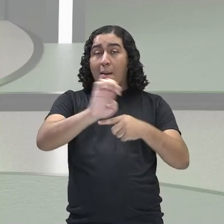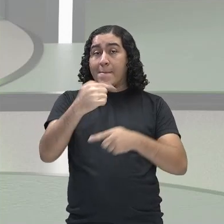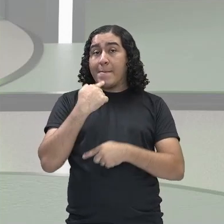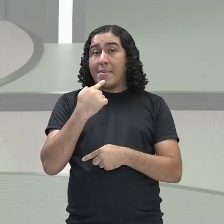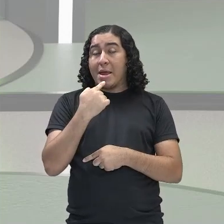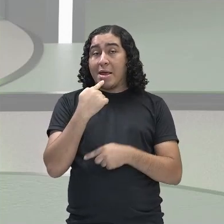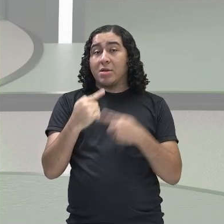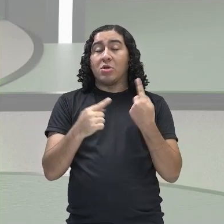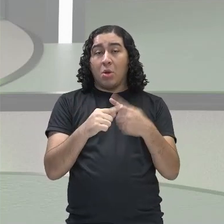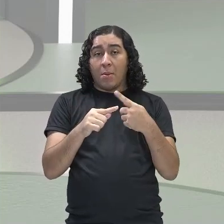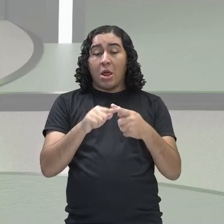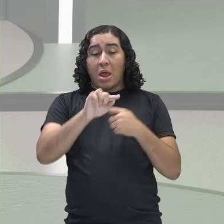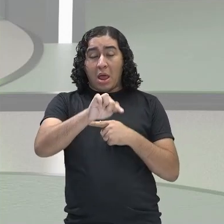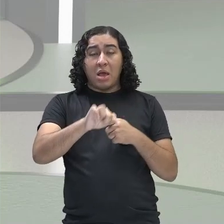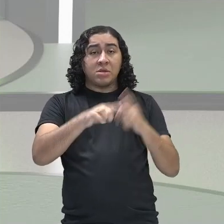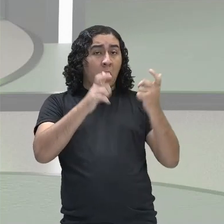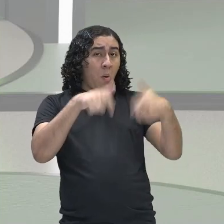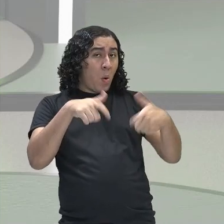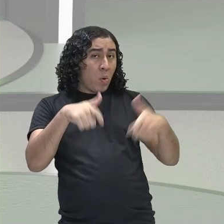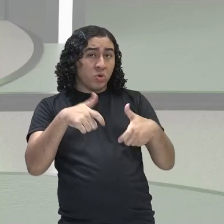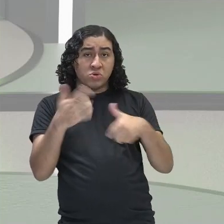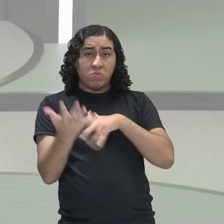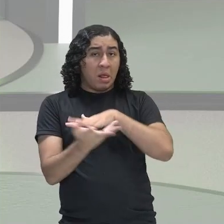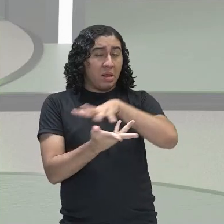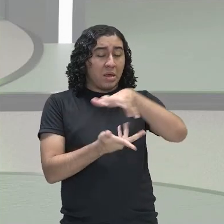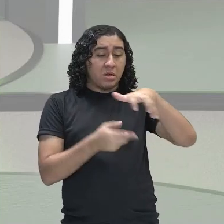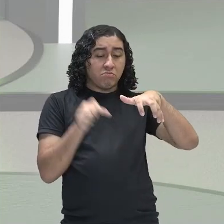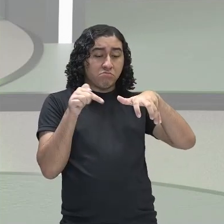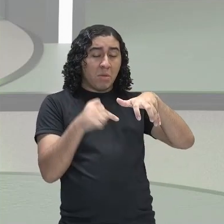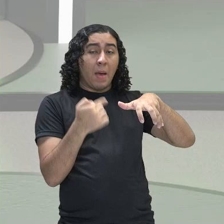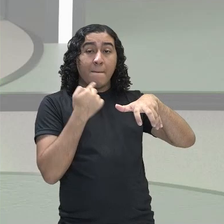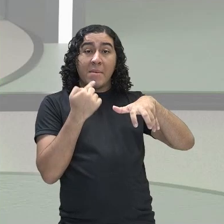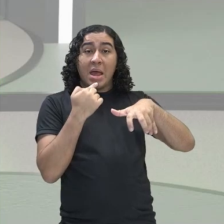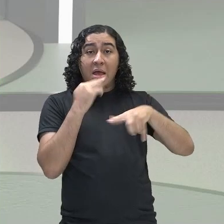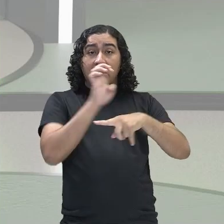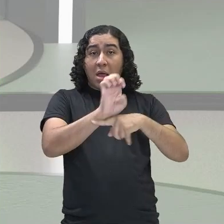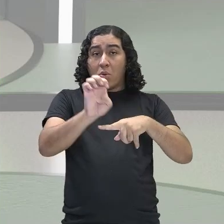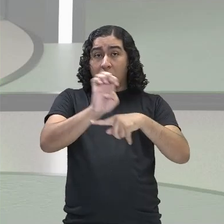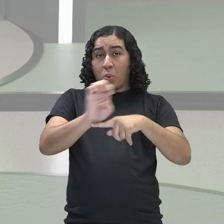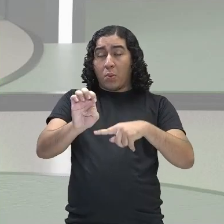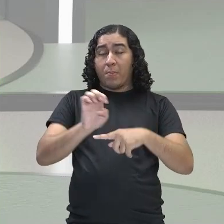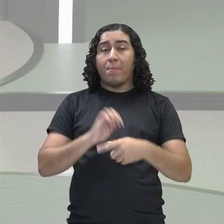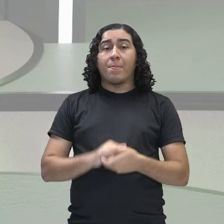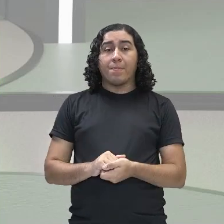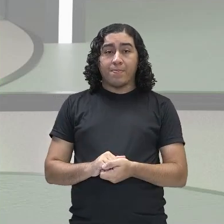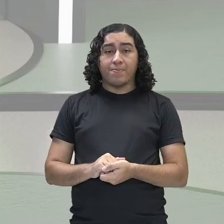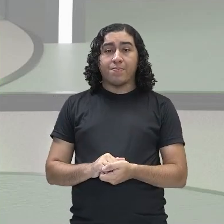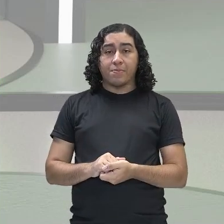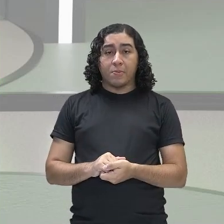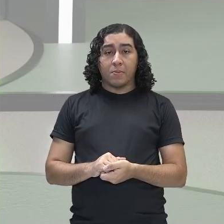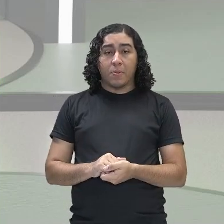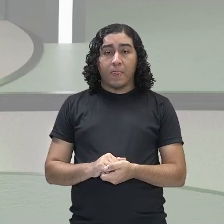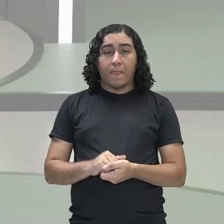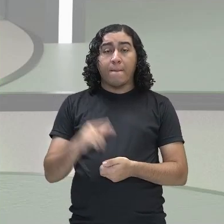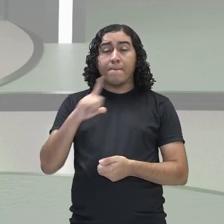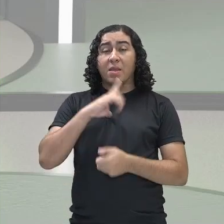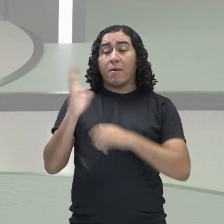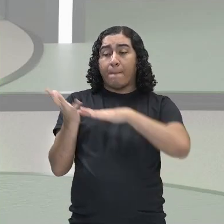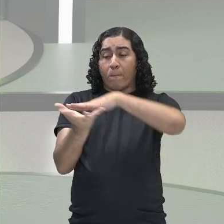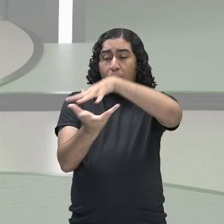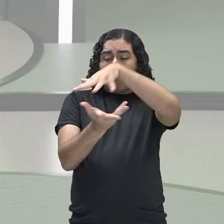devido à sua localização no planeta, né? Ele está perto ali da linha do Equador, onde ele recebe uma